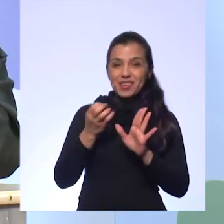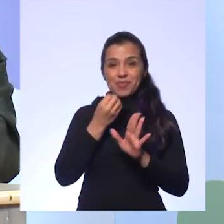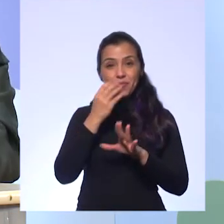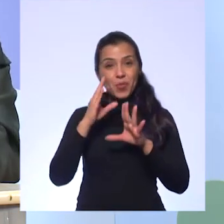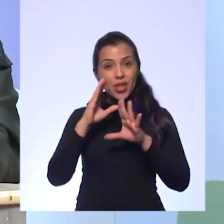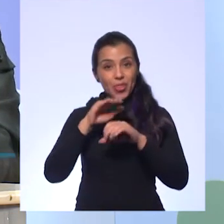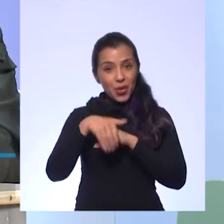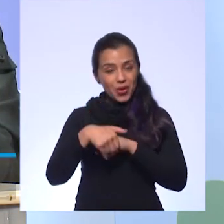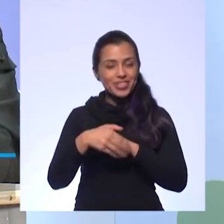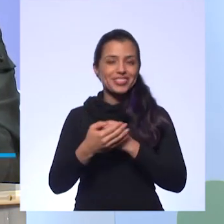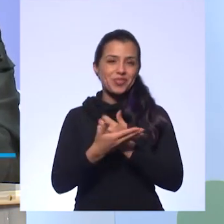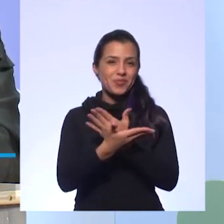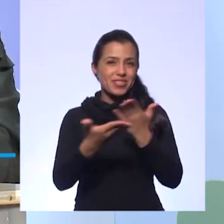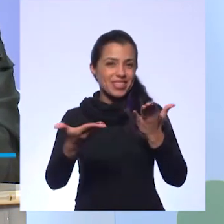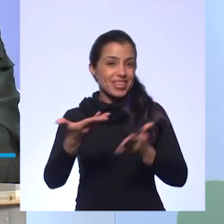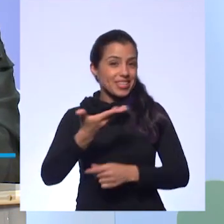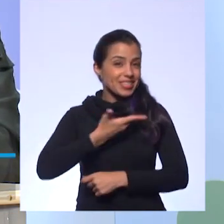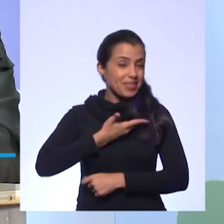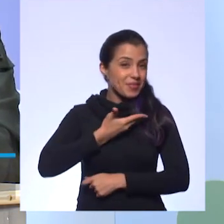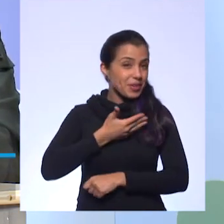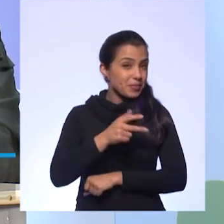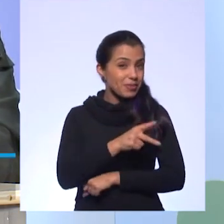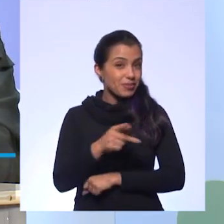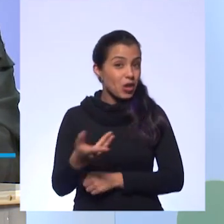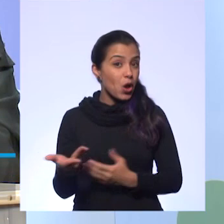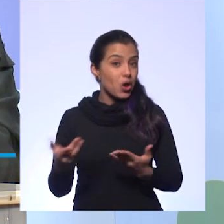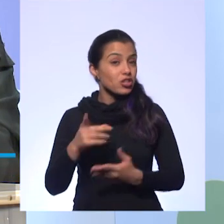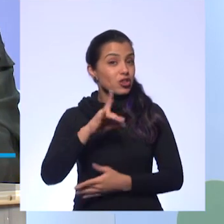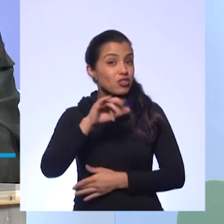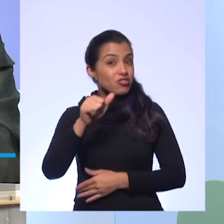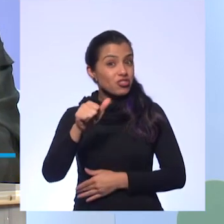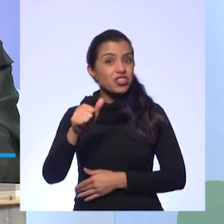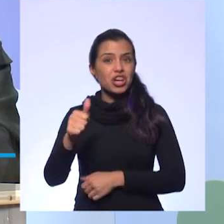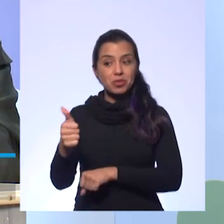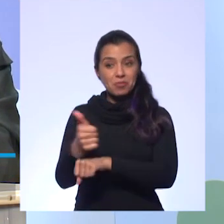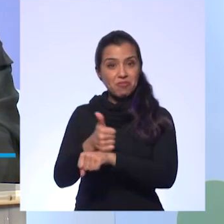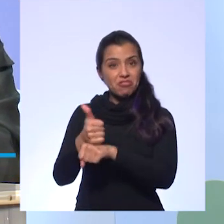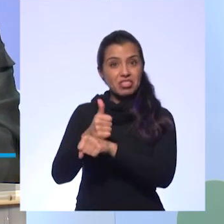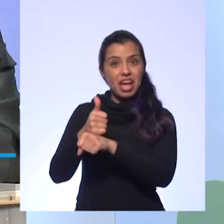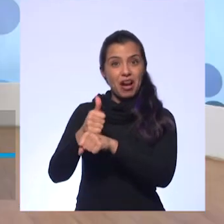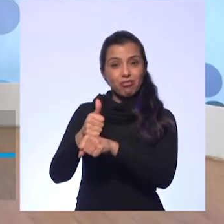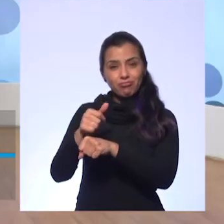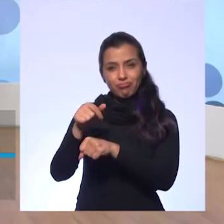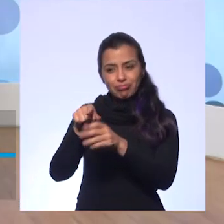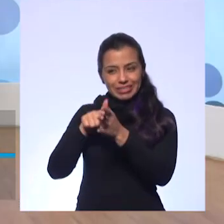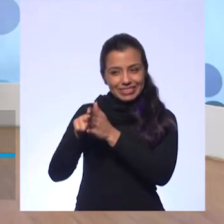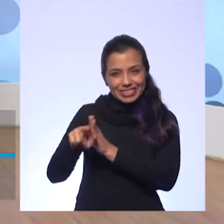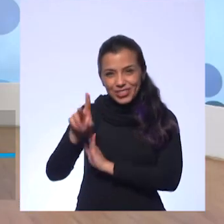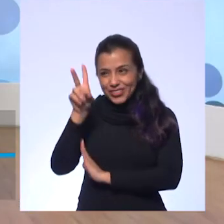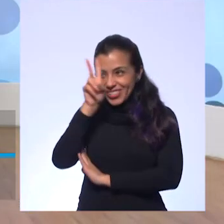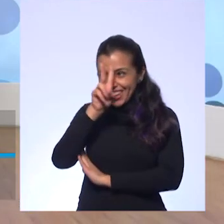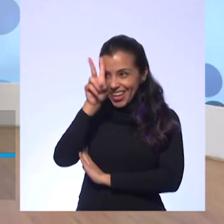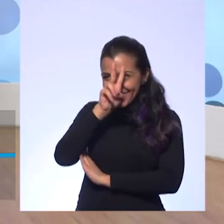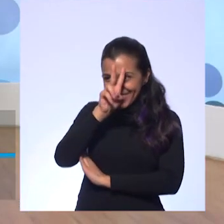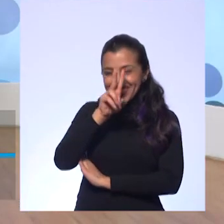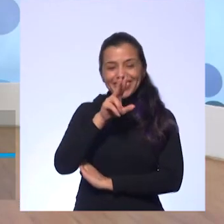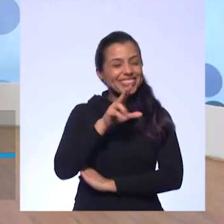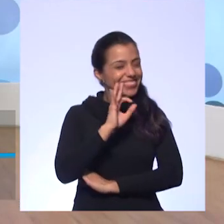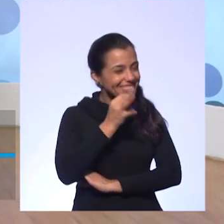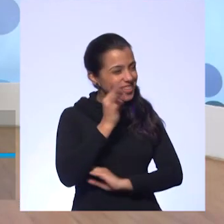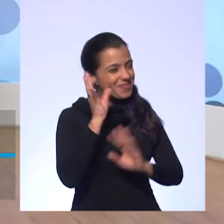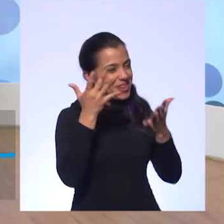noite, colegas, professores. Hoje é o dia do historiador, não é? É hoje que Isso, é o dia do parabéns para historiador. nós. Então,